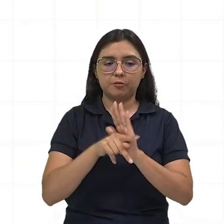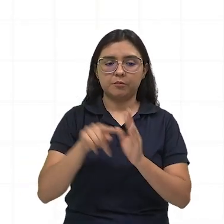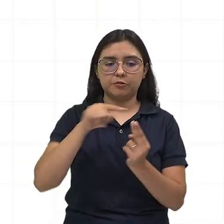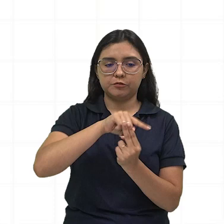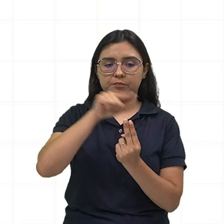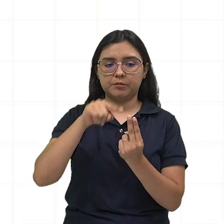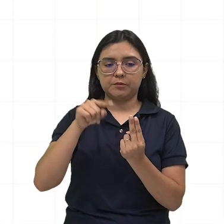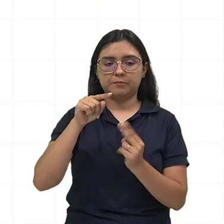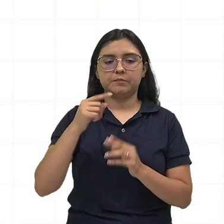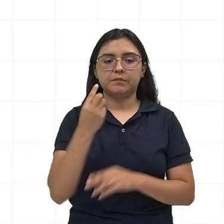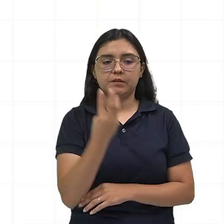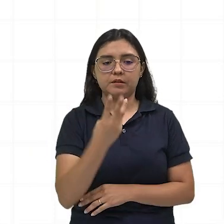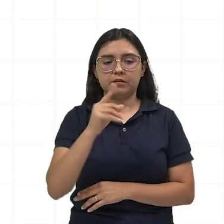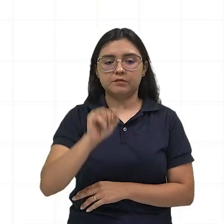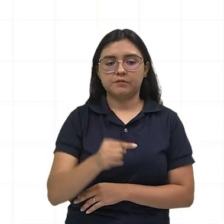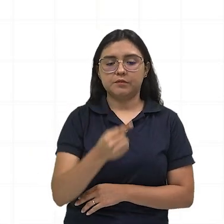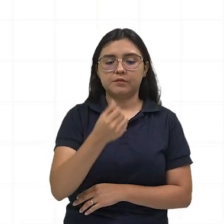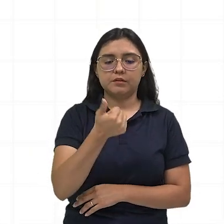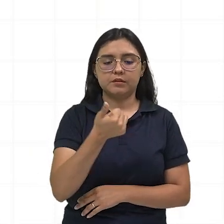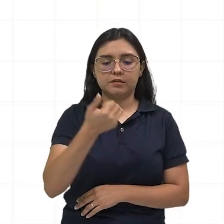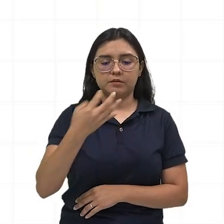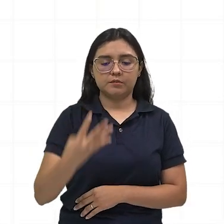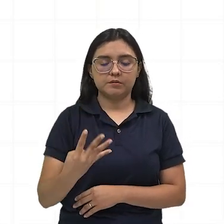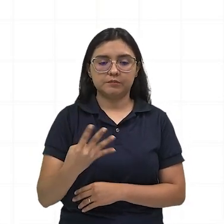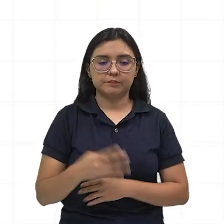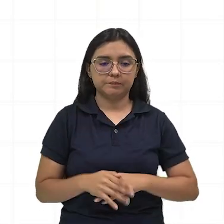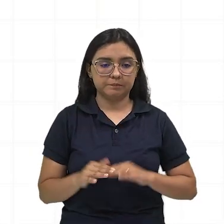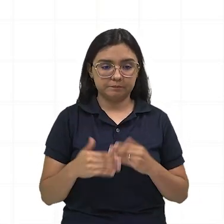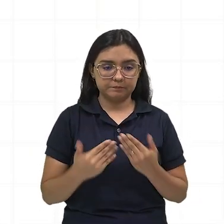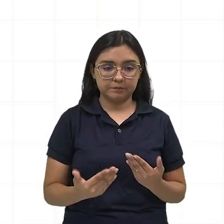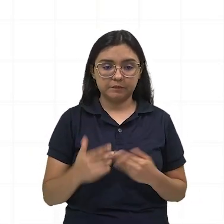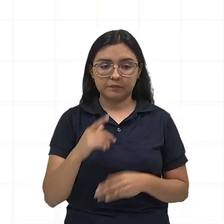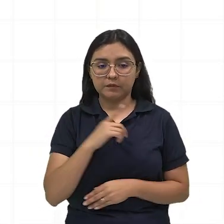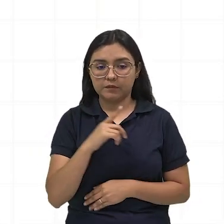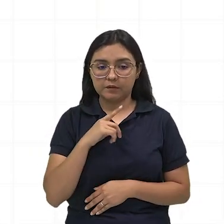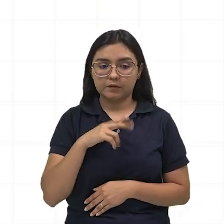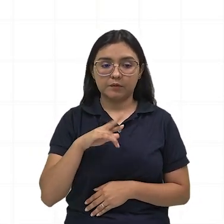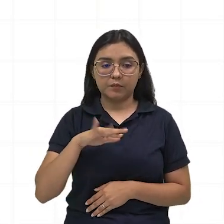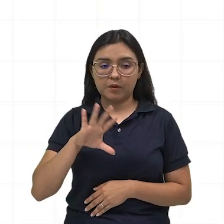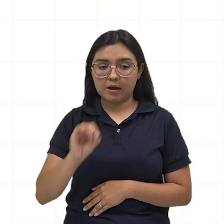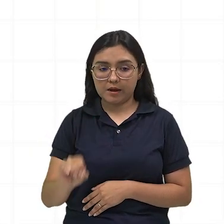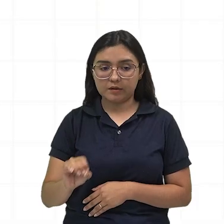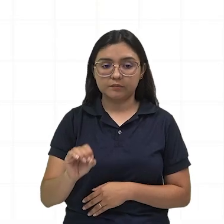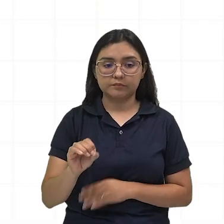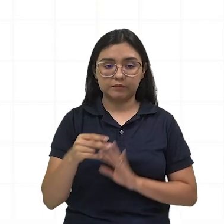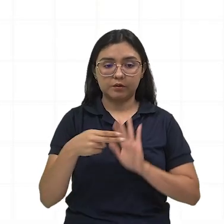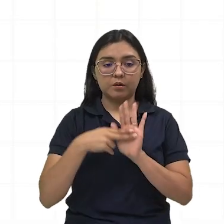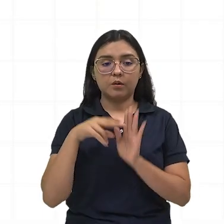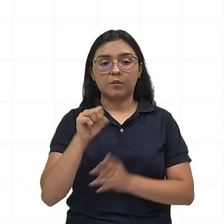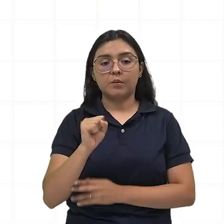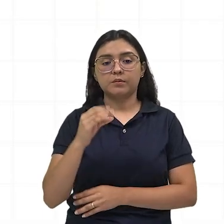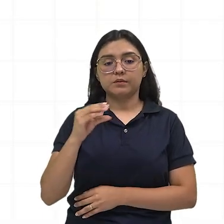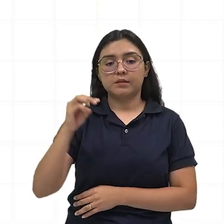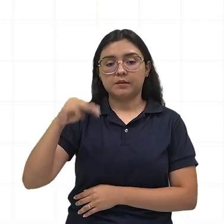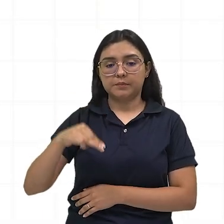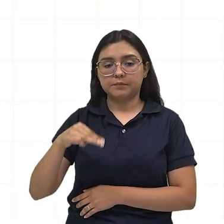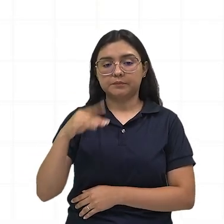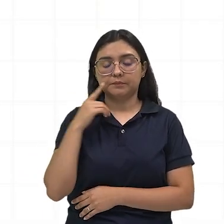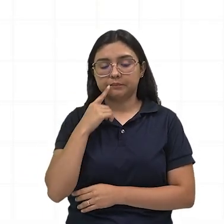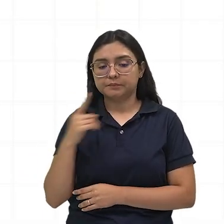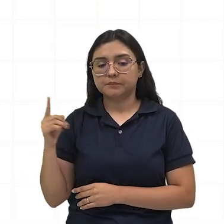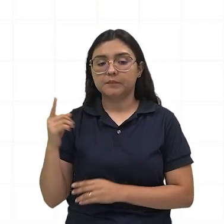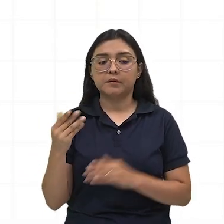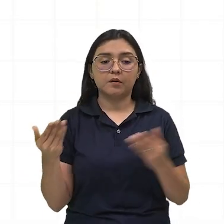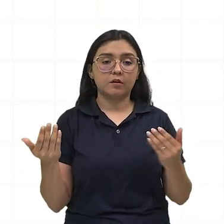utilizá-lo, beleza? Então, mesma ideia, o raio conhecido, sim, está aqui, ó. Então, primeiro, eu